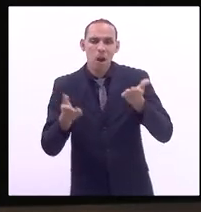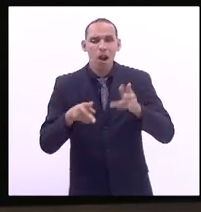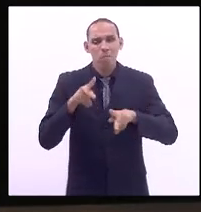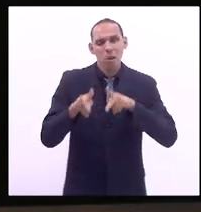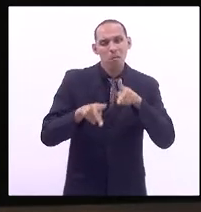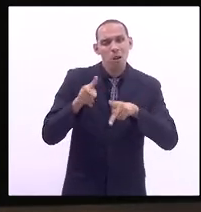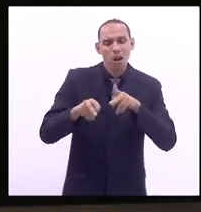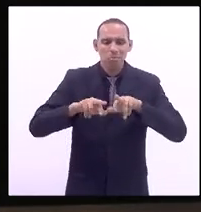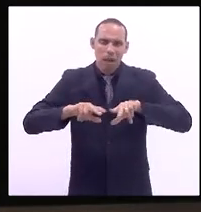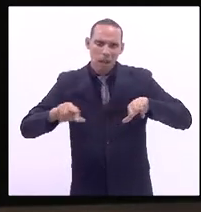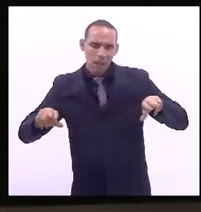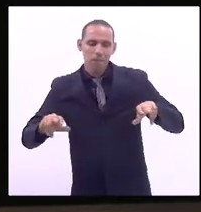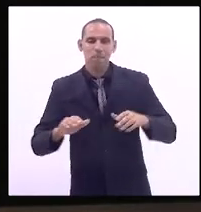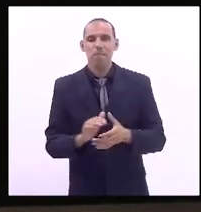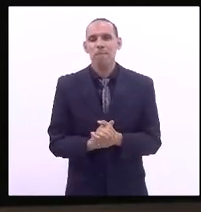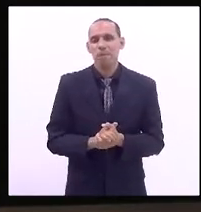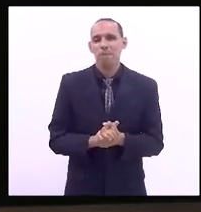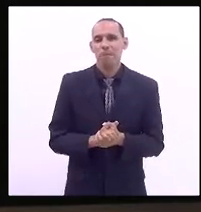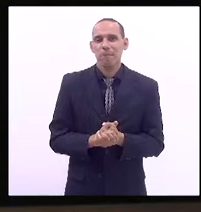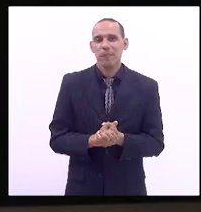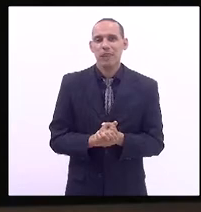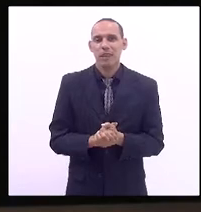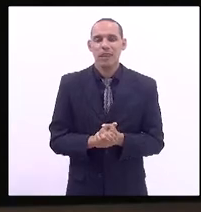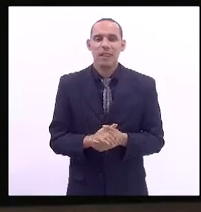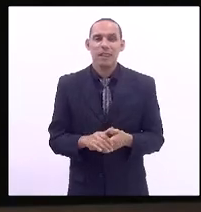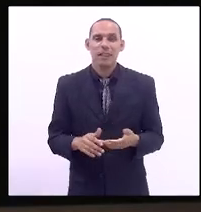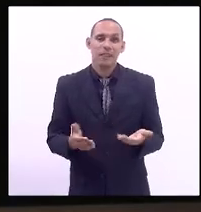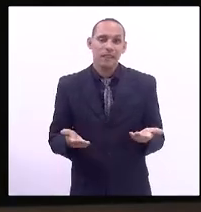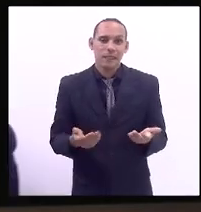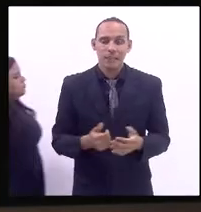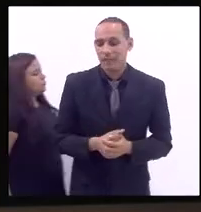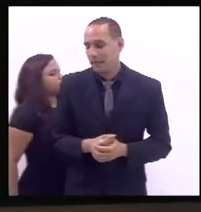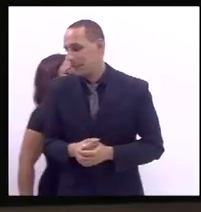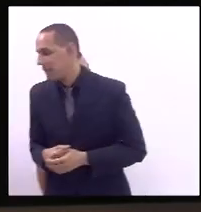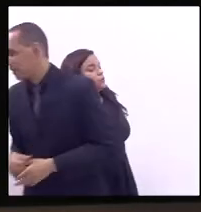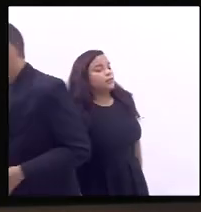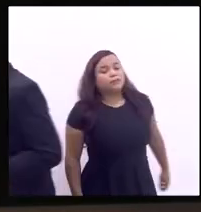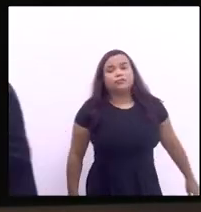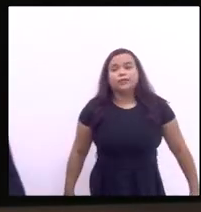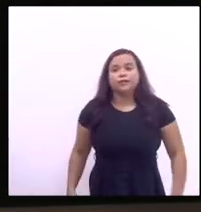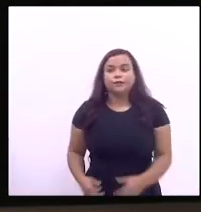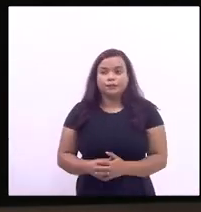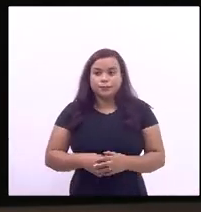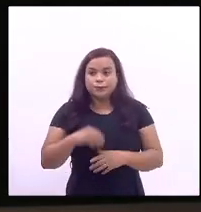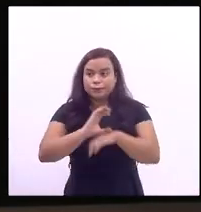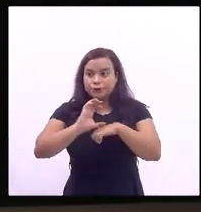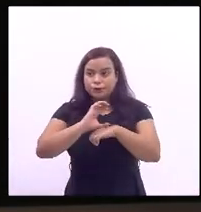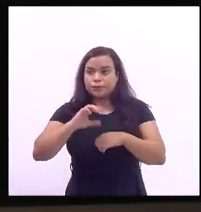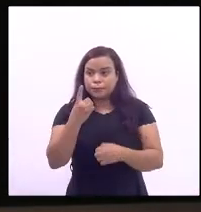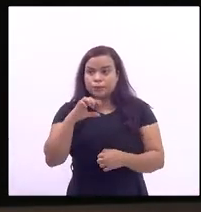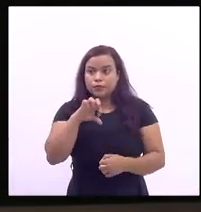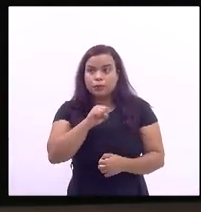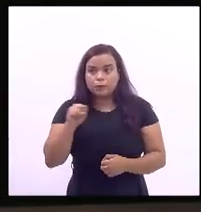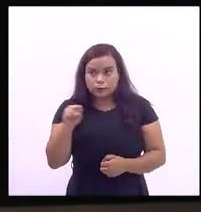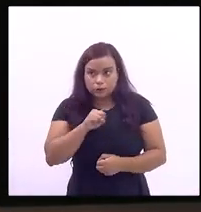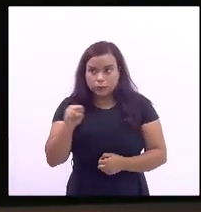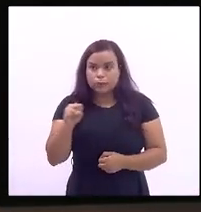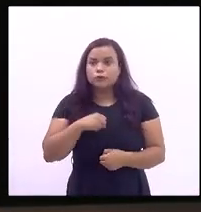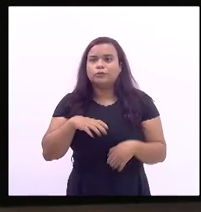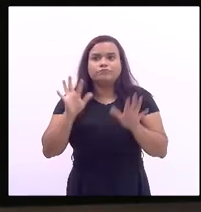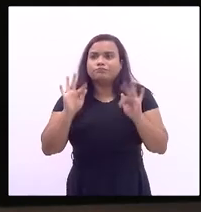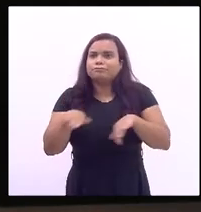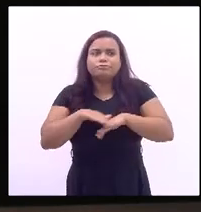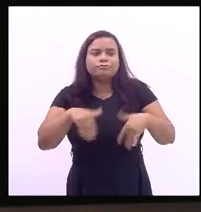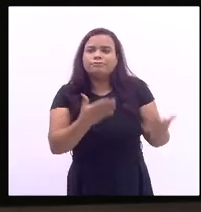população vai isso aqui é a Constituição de 88 acabou com isso daí E aí o que que e se